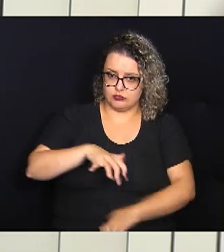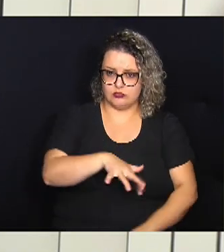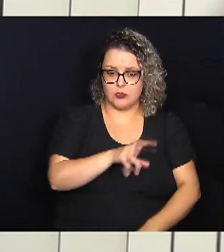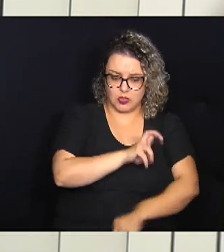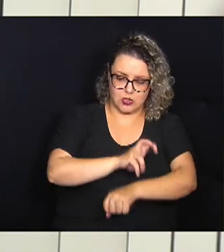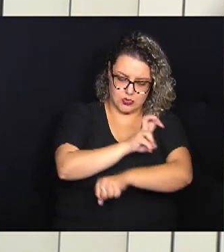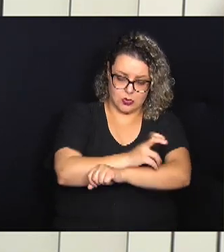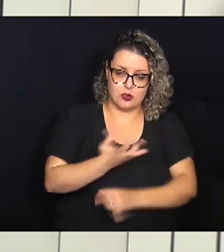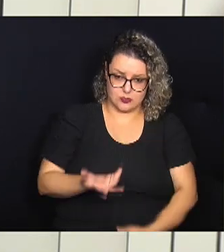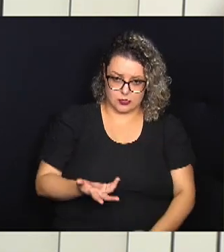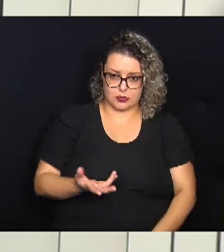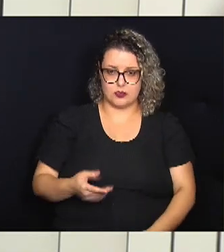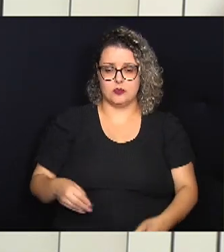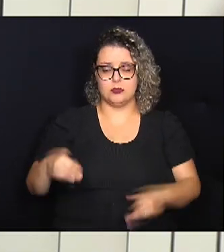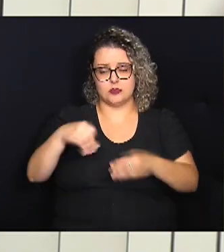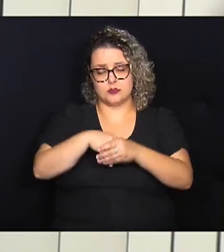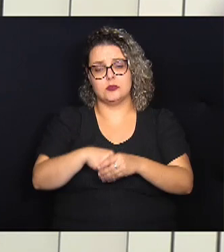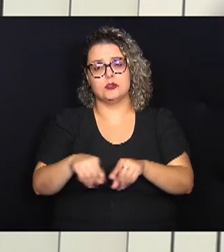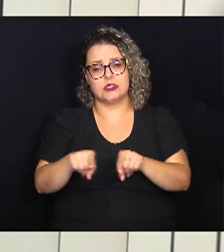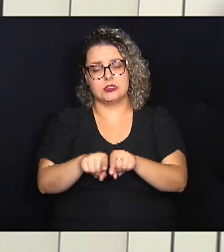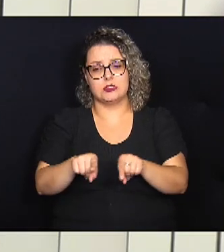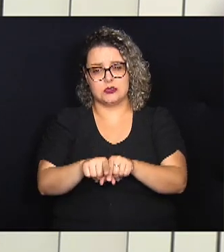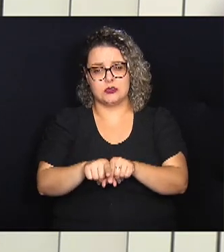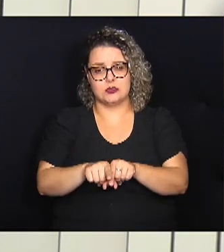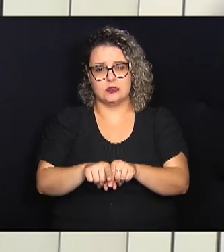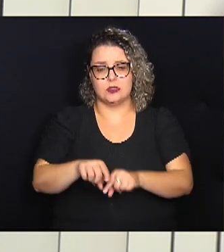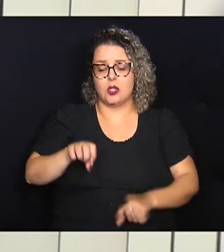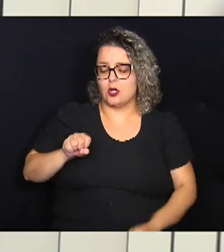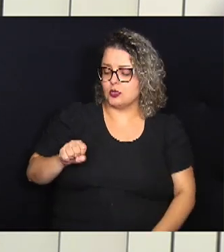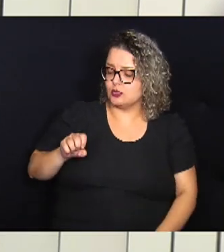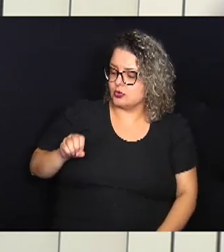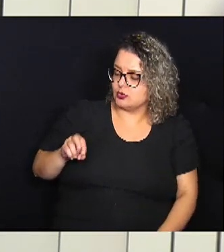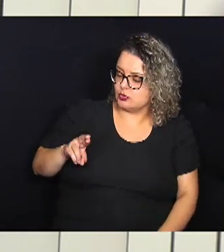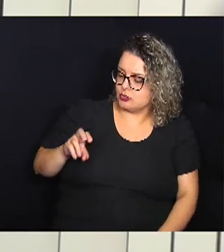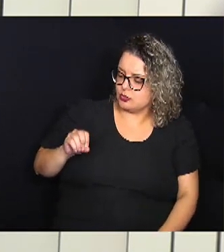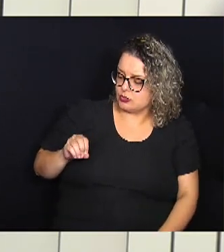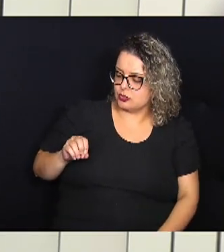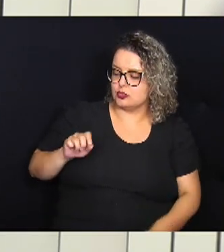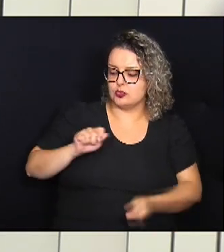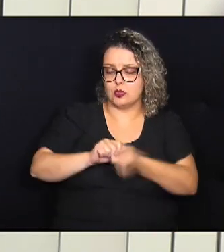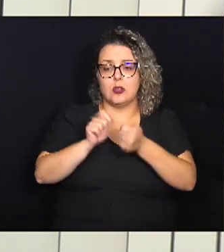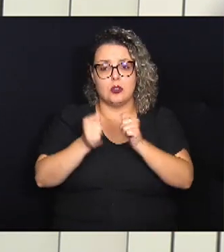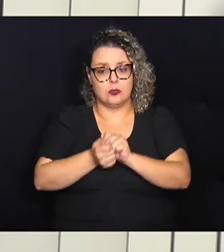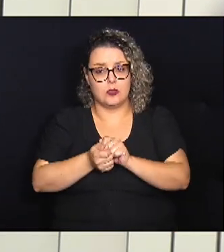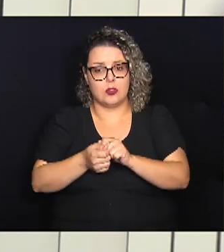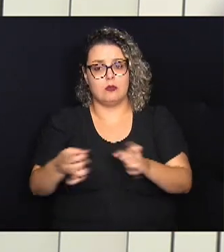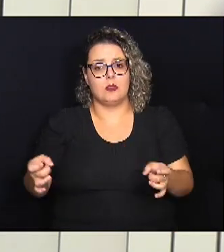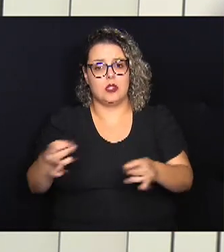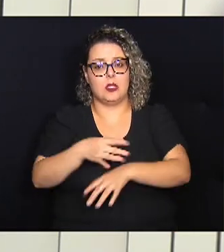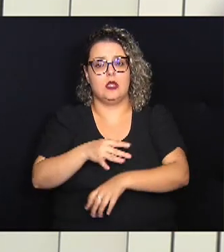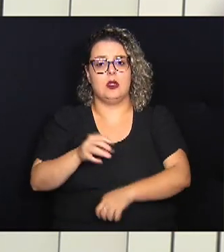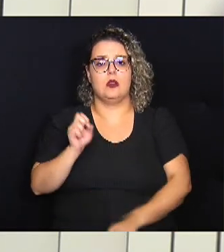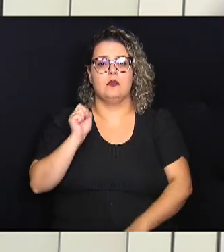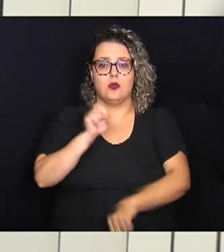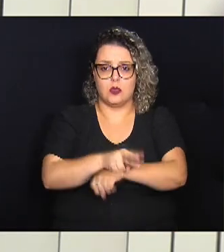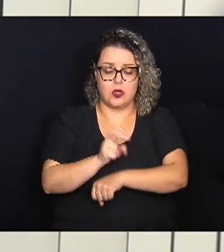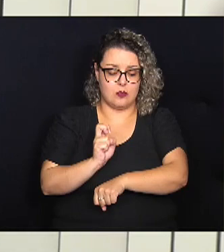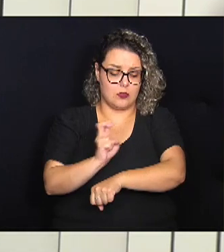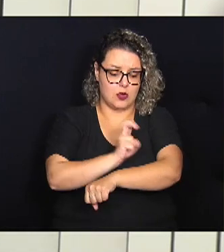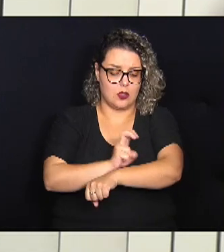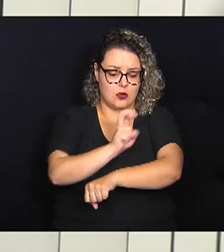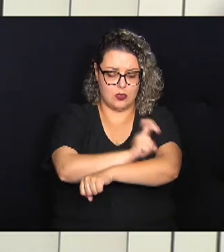peçonhentos, incluindo-se aí o provimento de soros adequados ao combate do veneno de cobras, aranhas